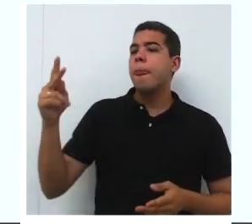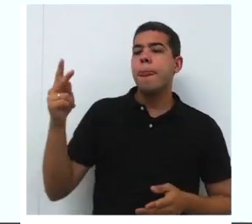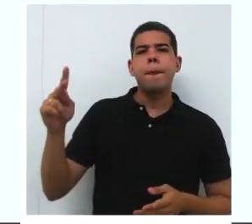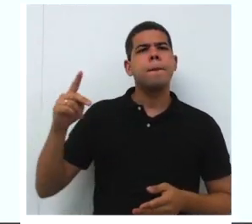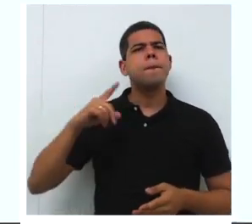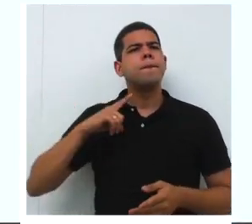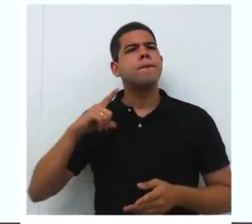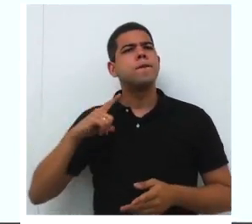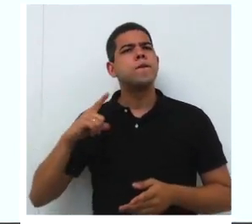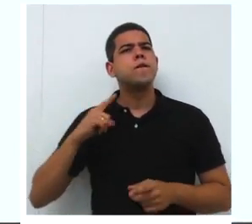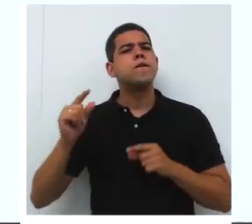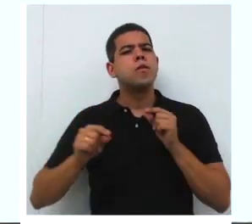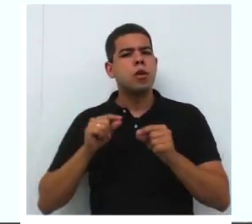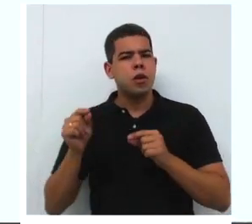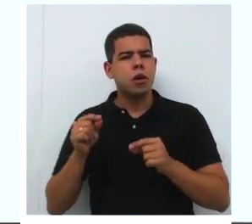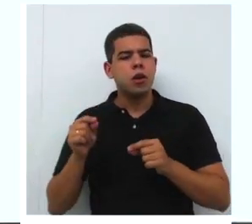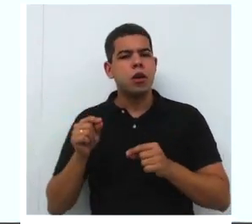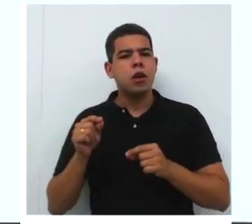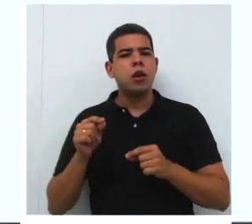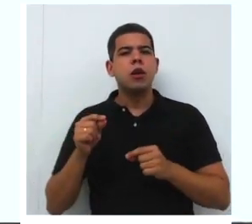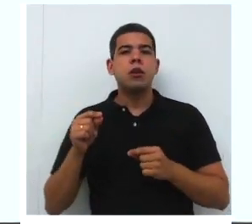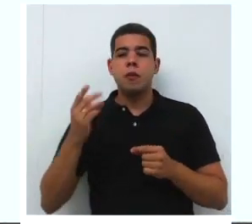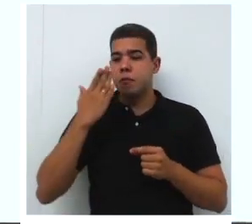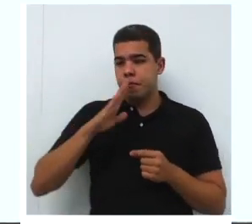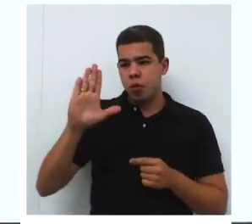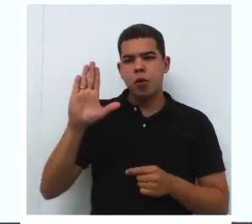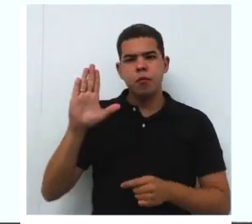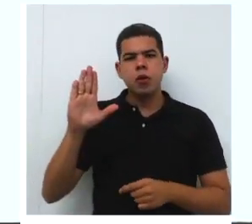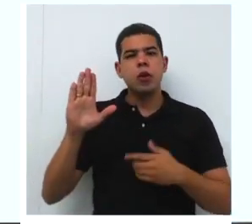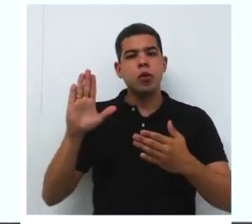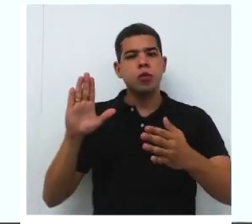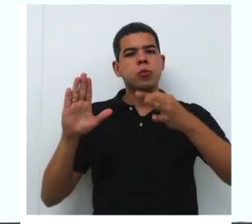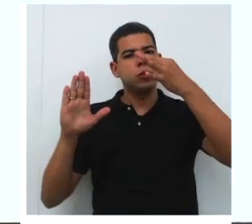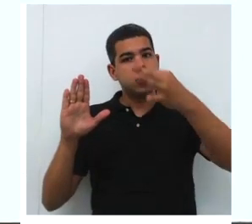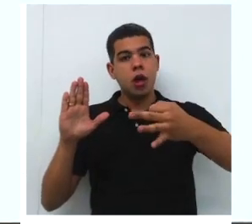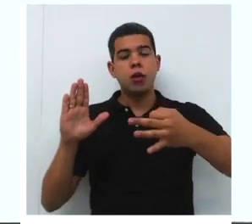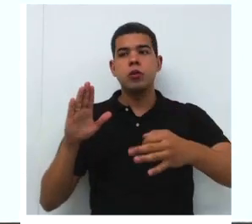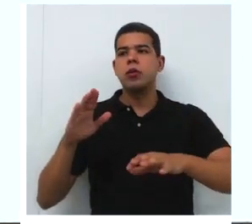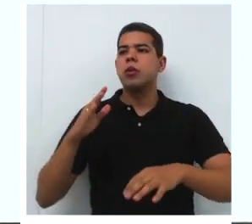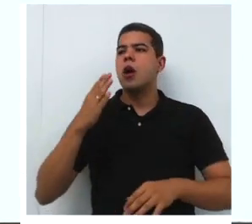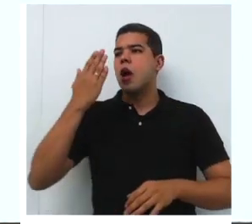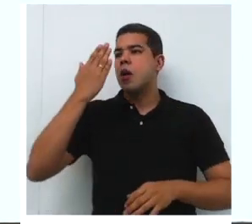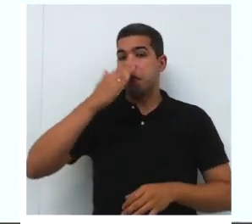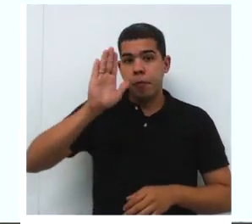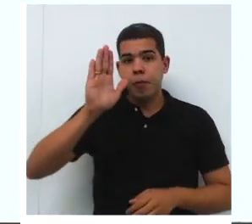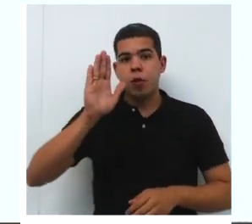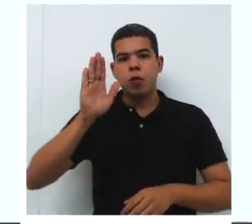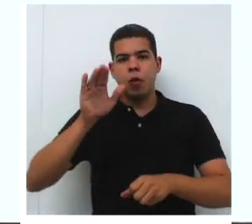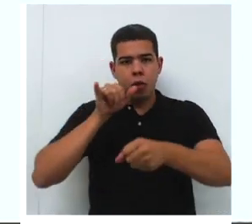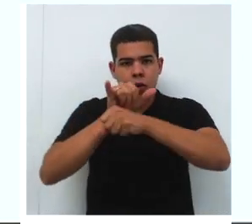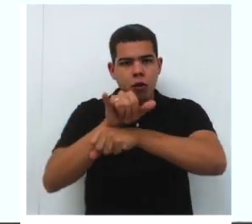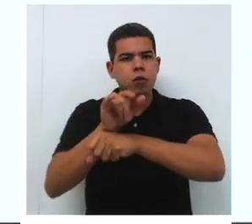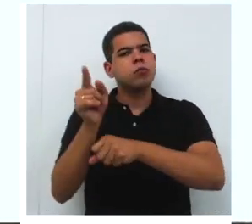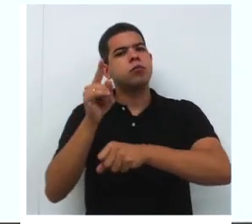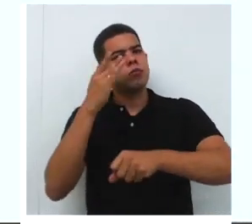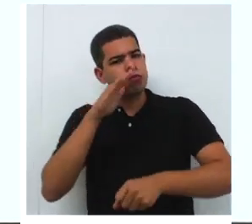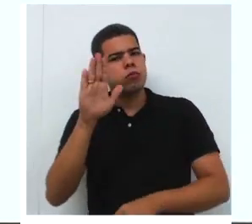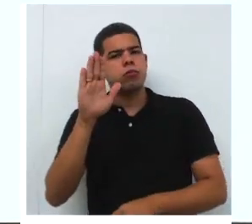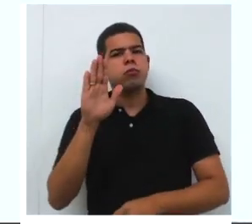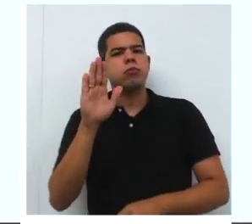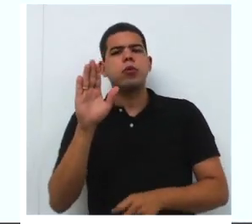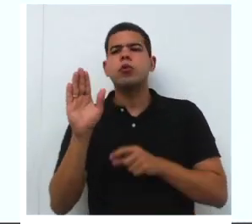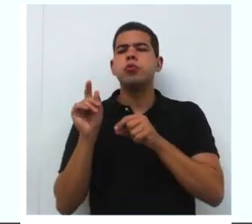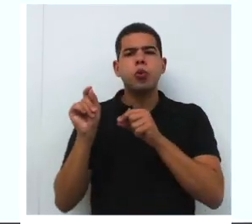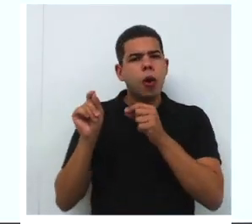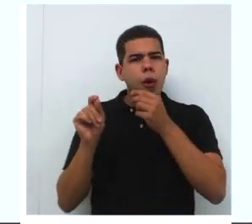o seu currículo, de cumprir as suas promessas. Então, a sua proposta é o quê? Fazer o melhor